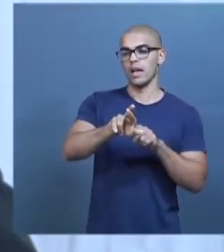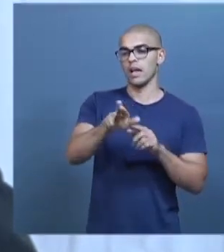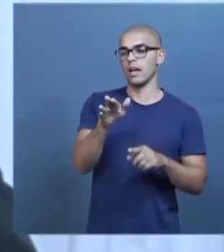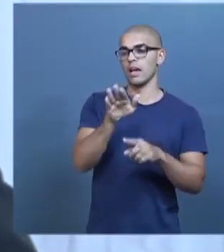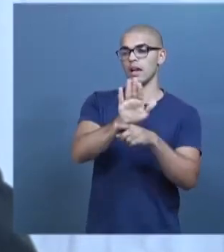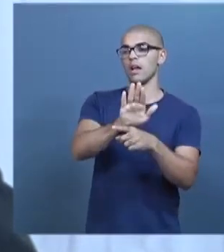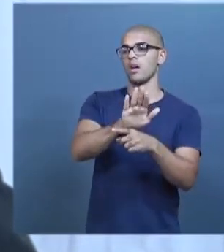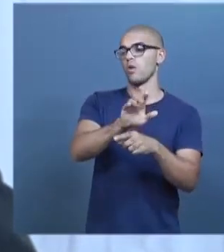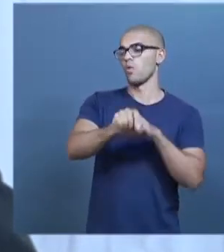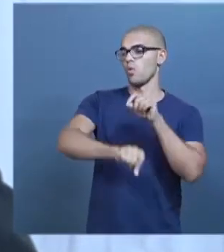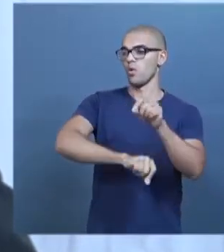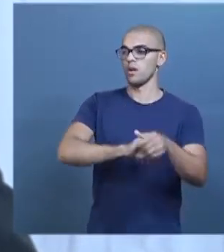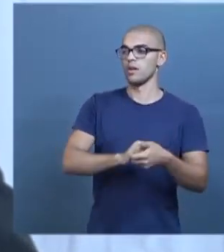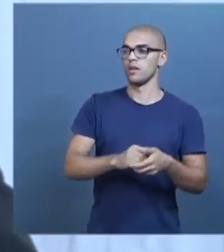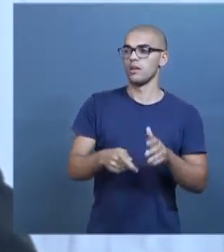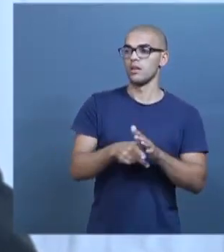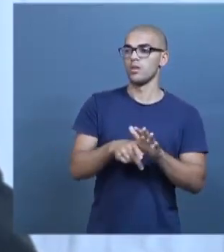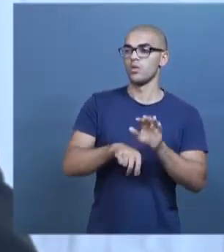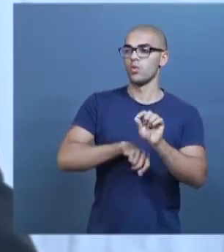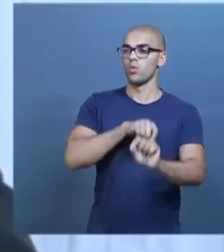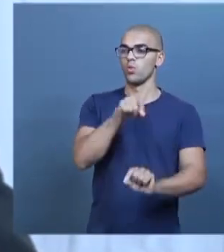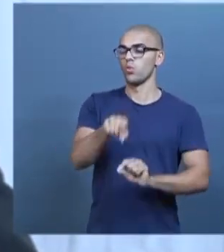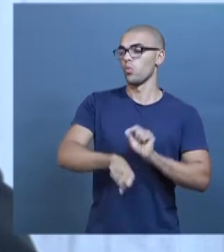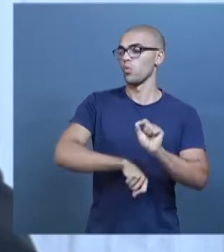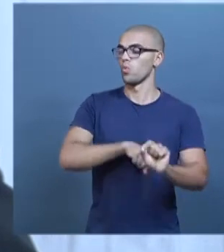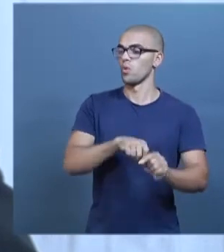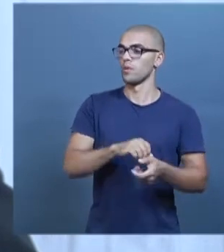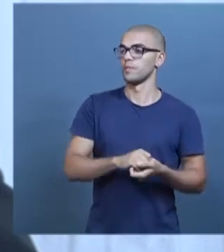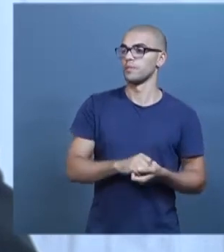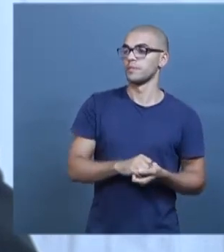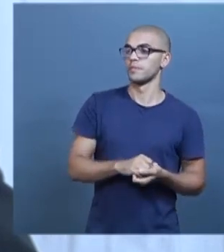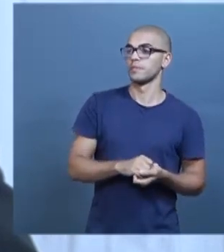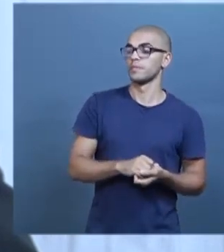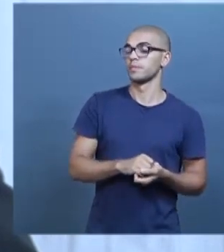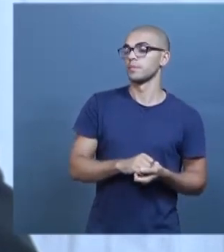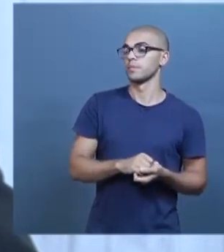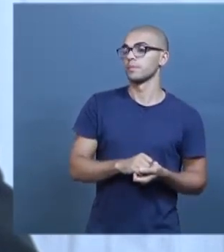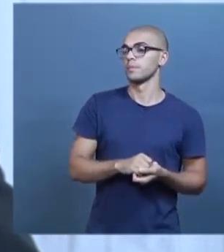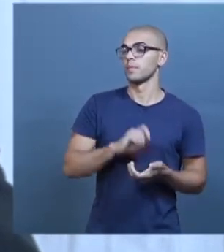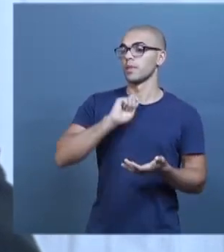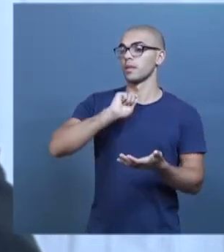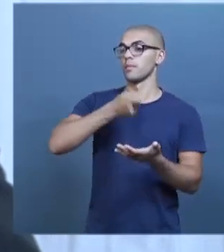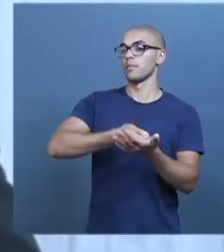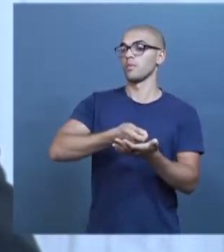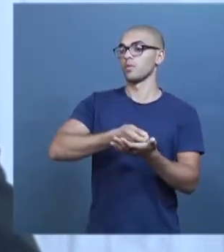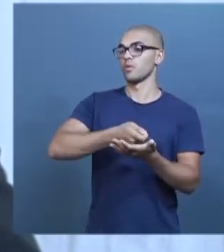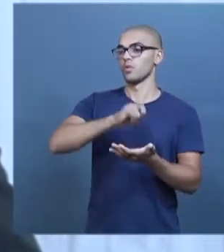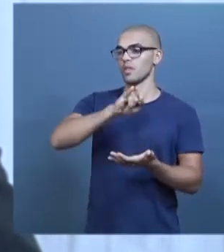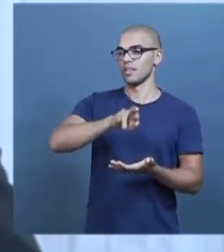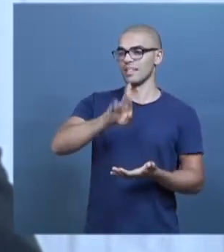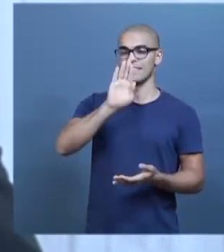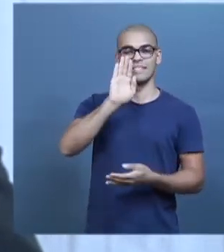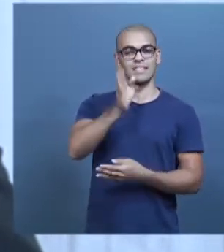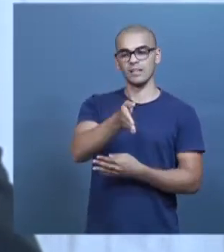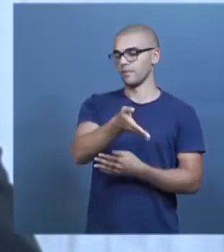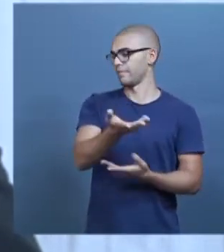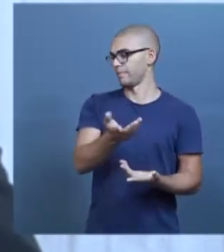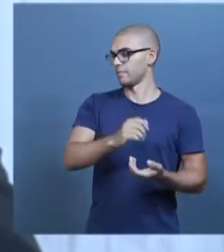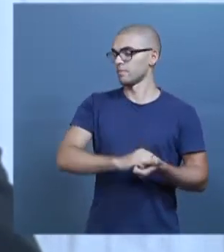incide diretamente, né, sobre, ele é, então, portanto, considerado um imposto direto. No Brasil, ele